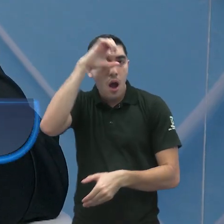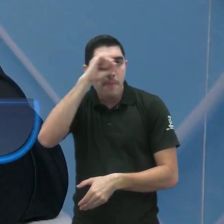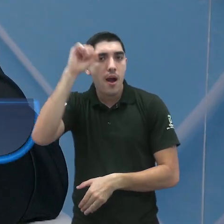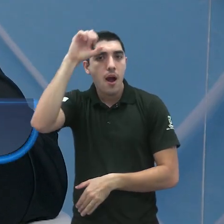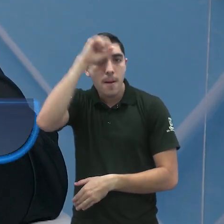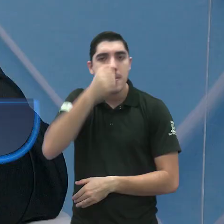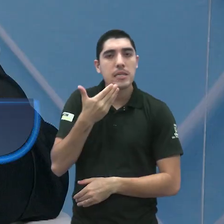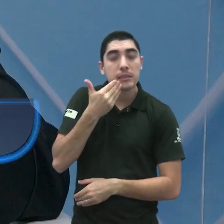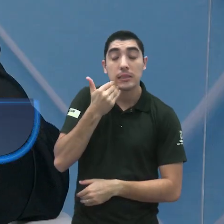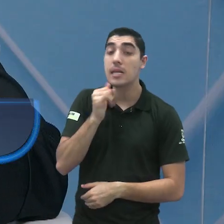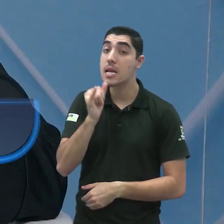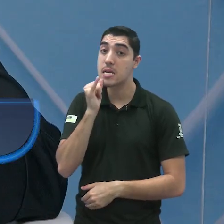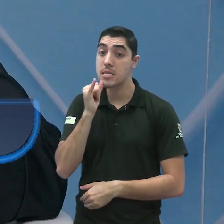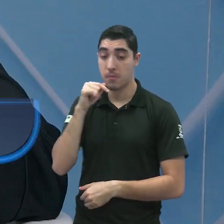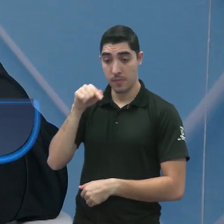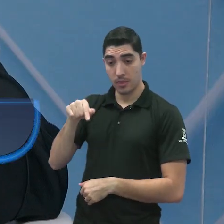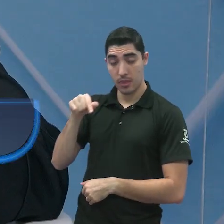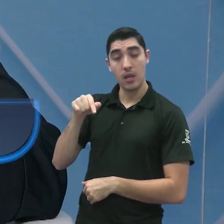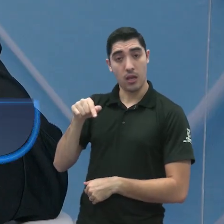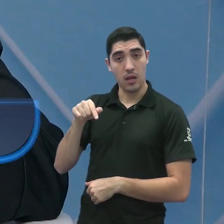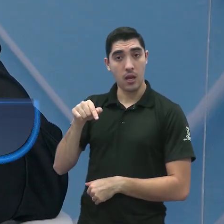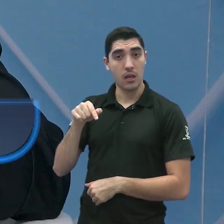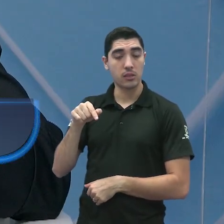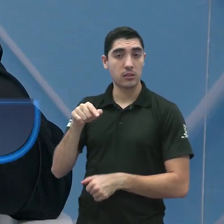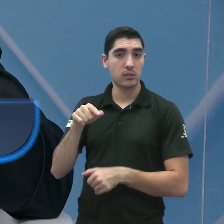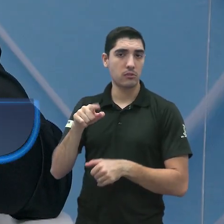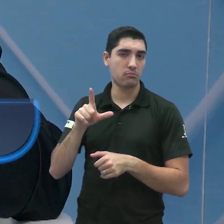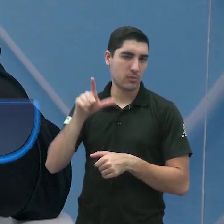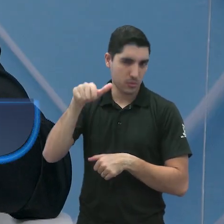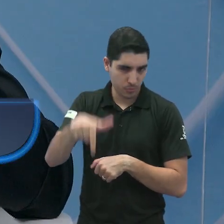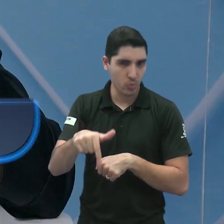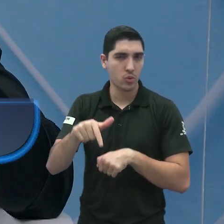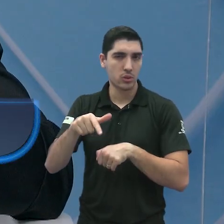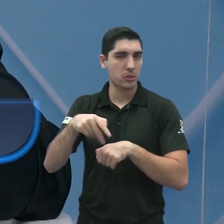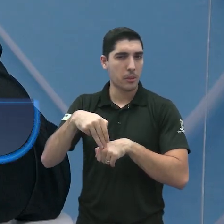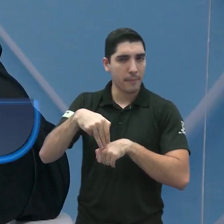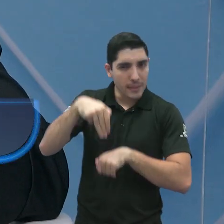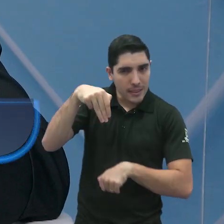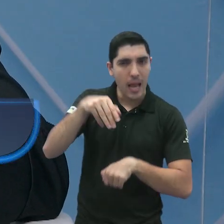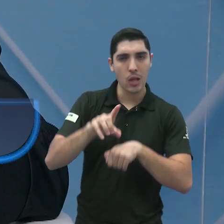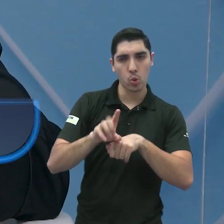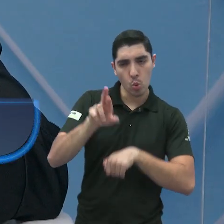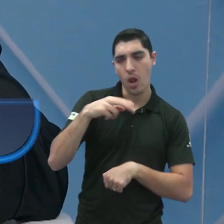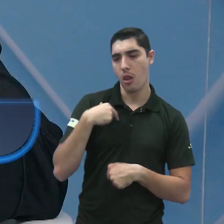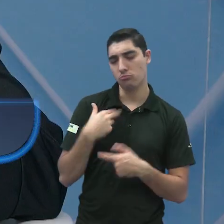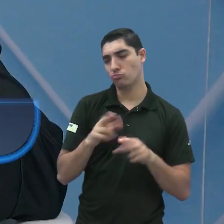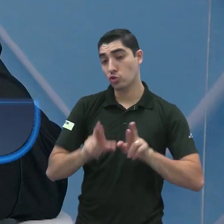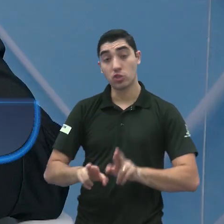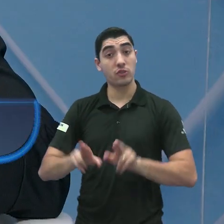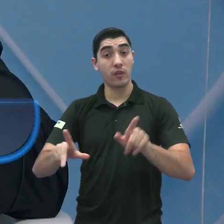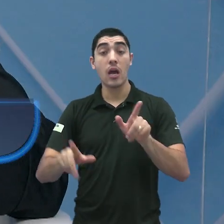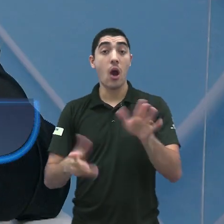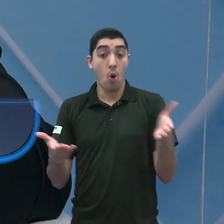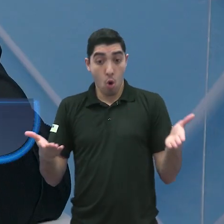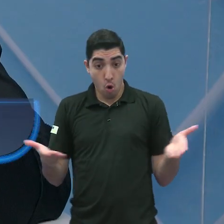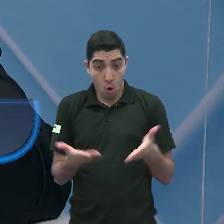na pós-graduação. Então, eu pude ver que a Maria Eduarda de hoje é muito mais autoconfiante